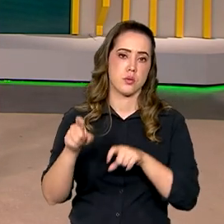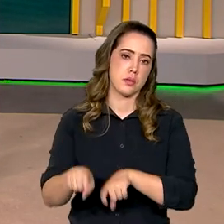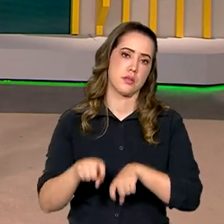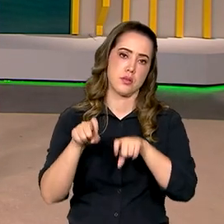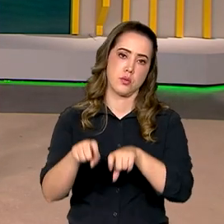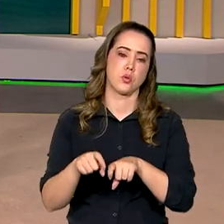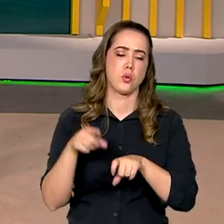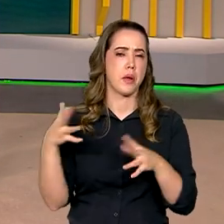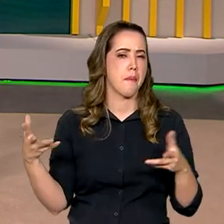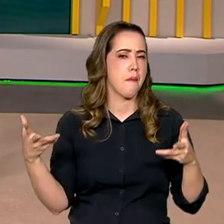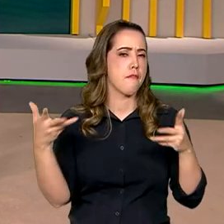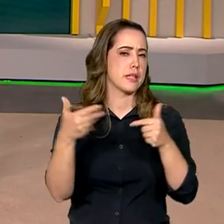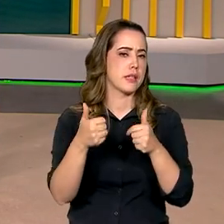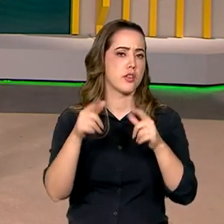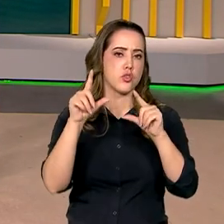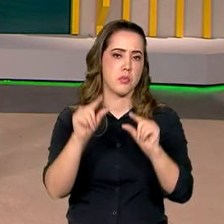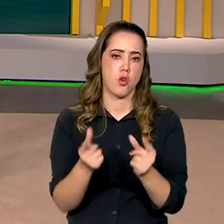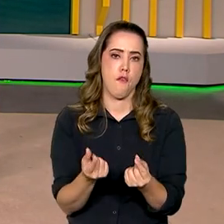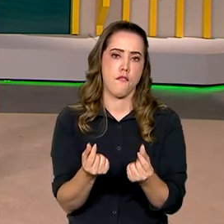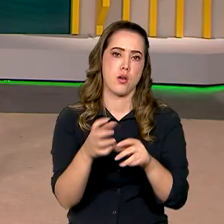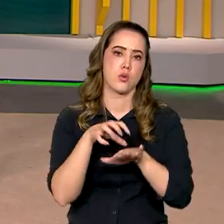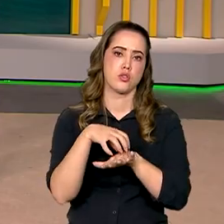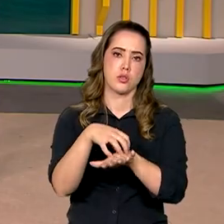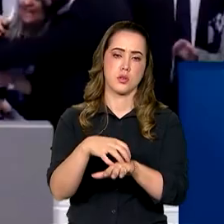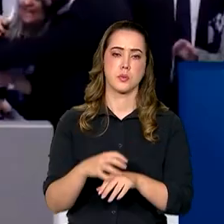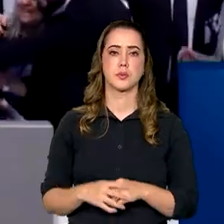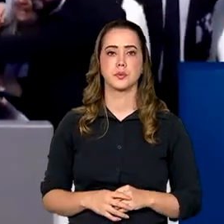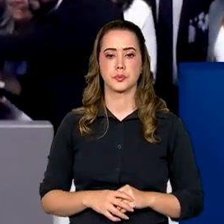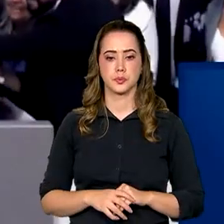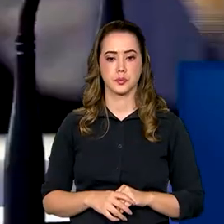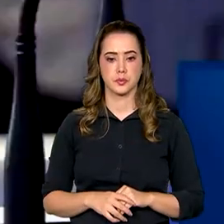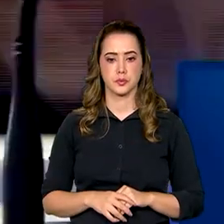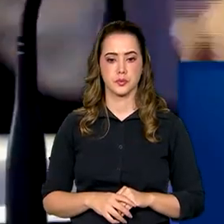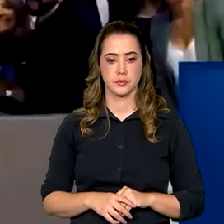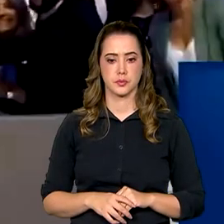mais eficiência e menores custos de transporte.